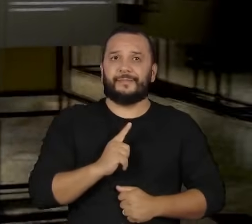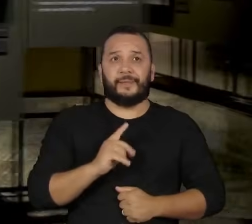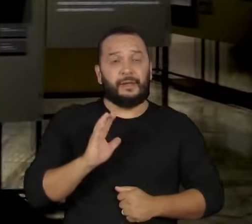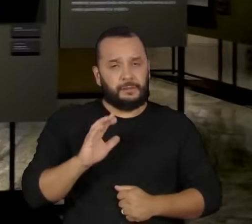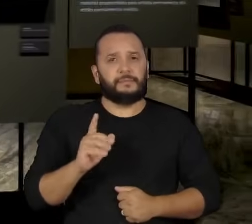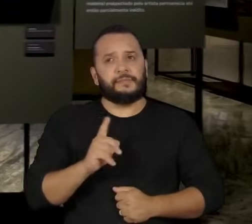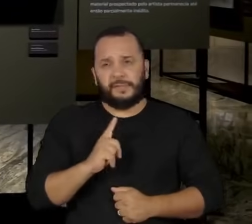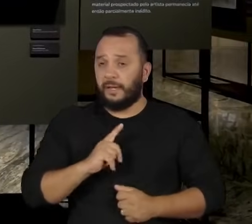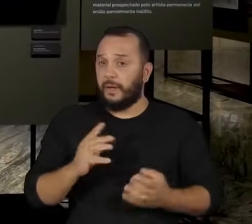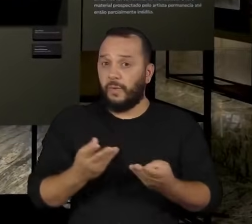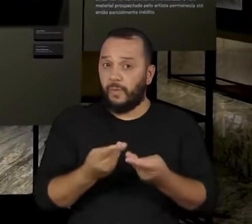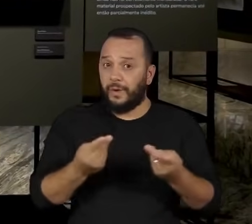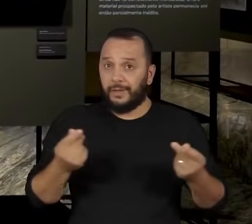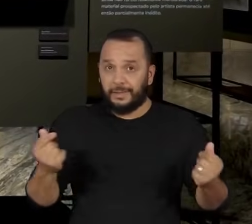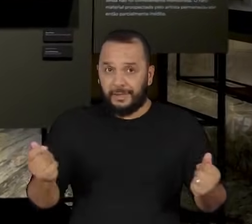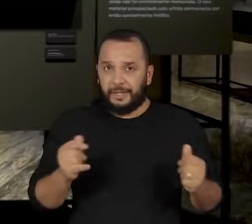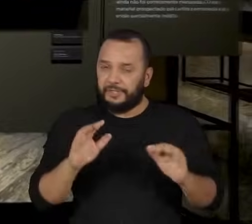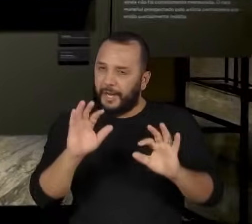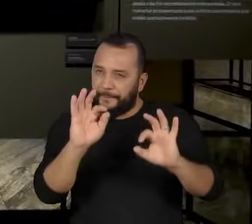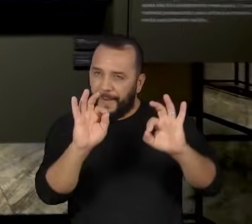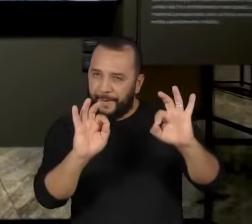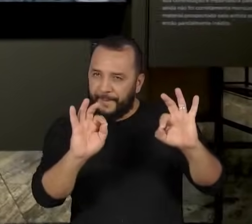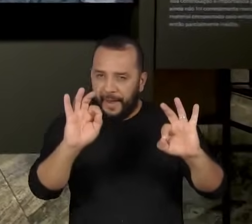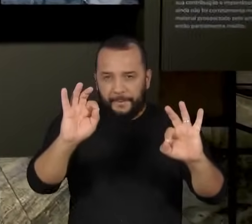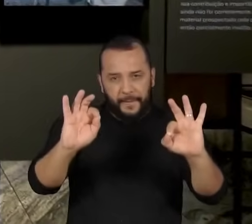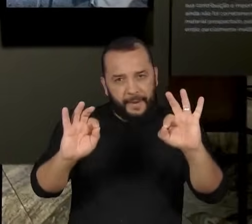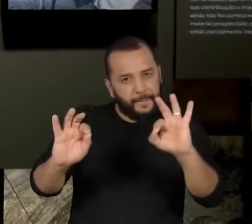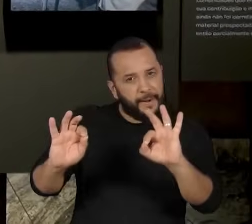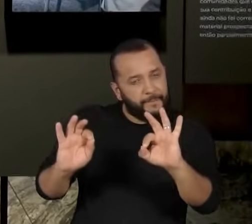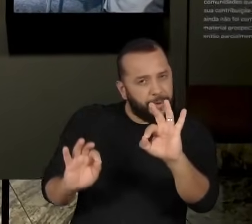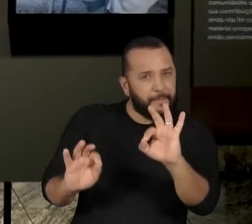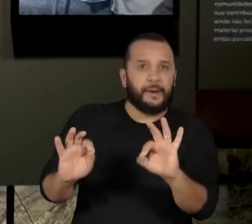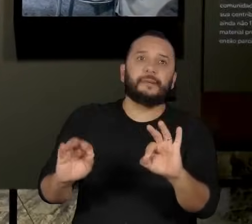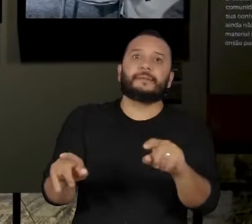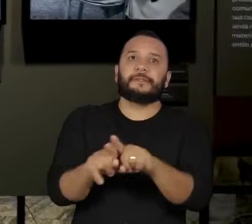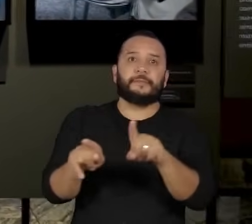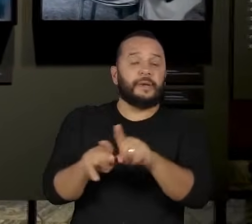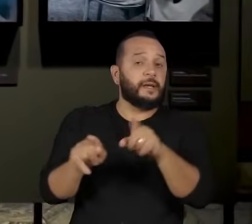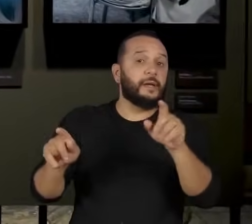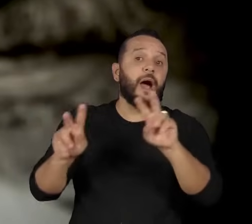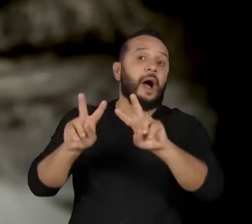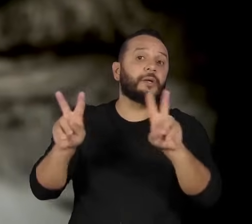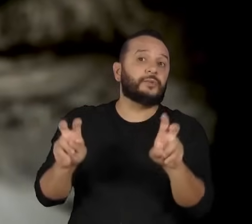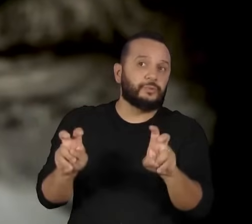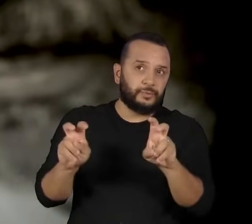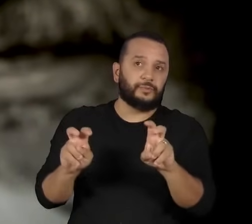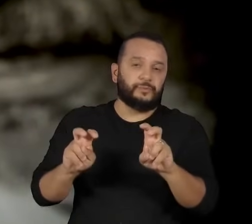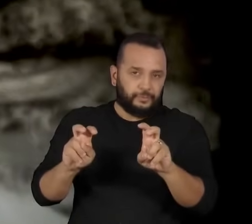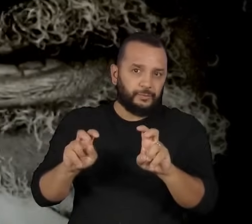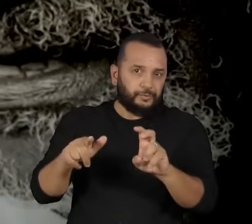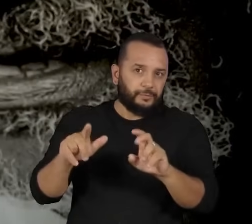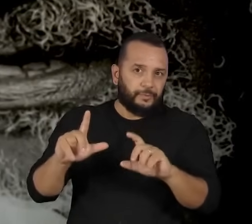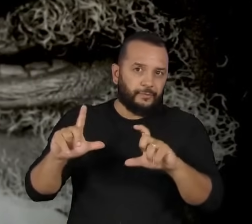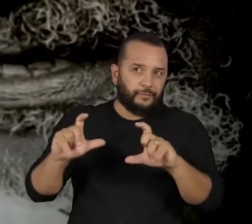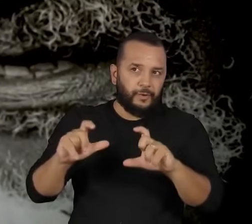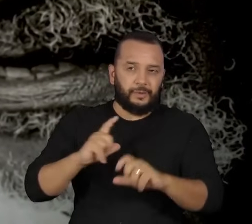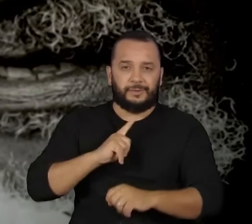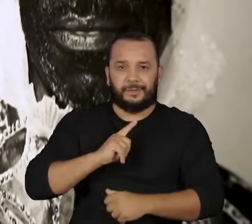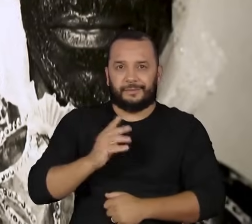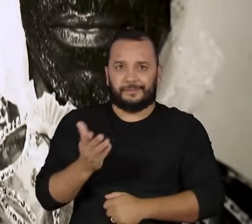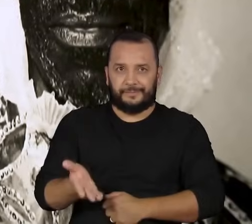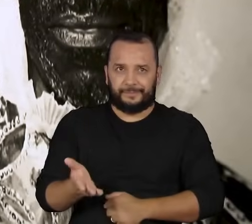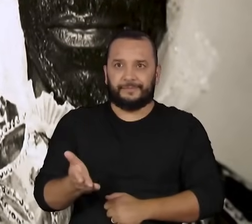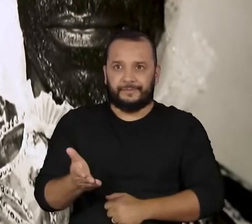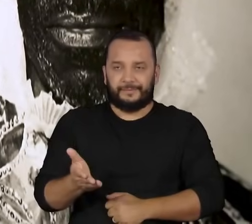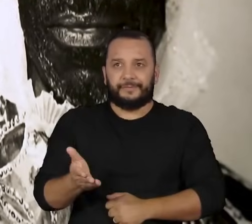uma qualidade não só estética, não é? Mas o assunto que ele aborda nas suas fotografias, aquilo